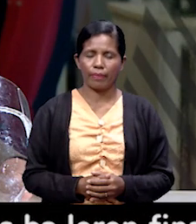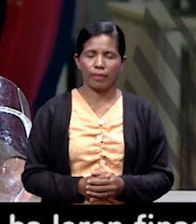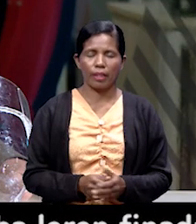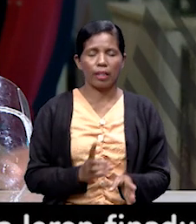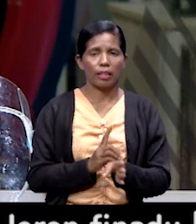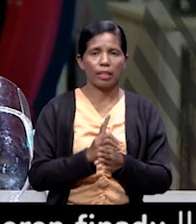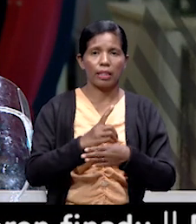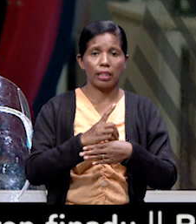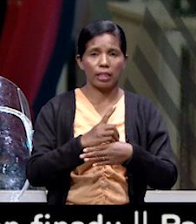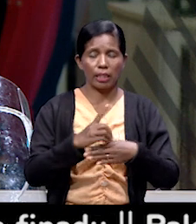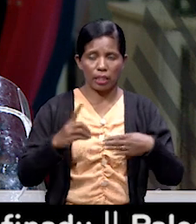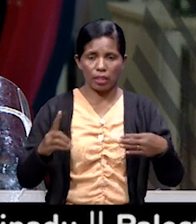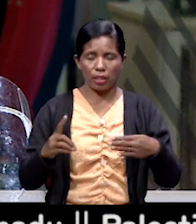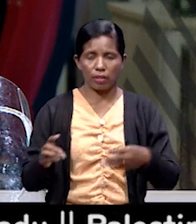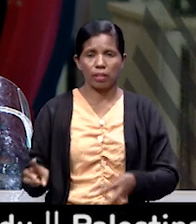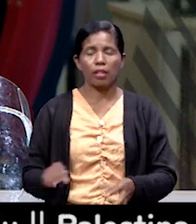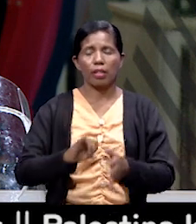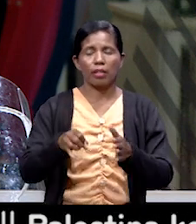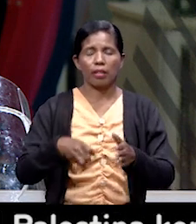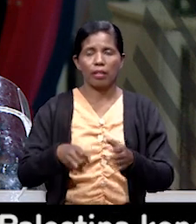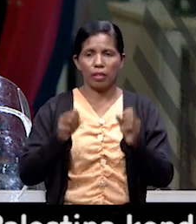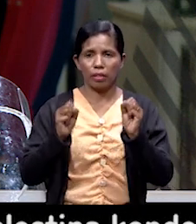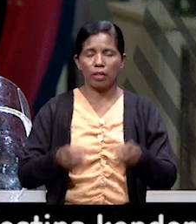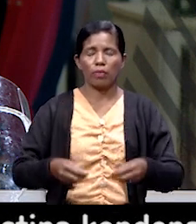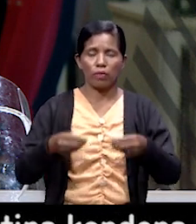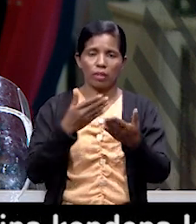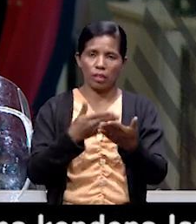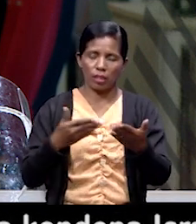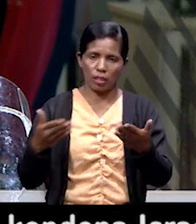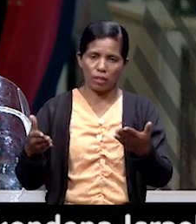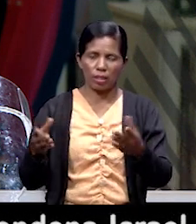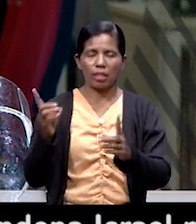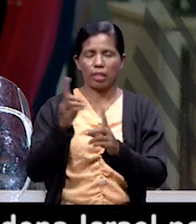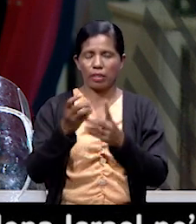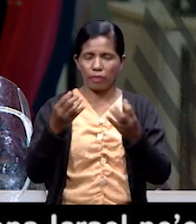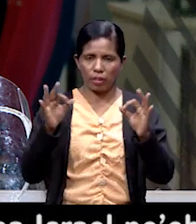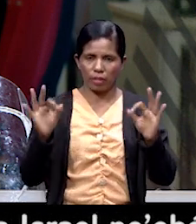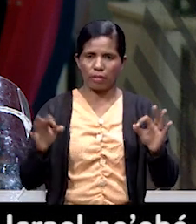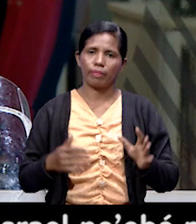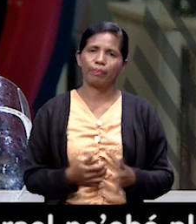Direção-Geral gestão patrimônio Estado, sem leilão, viatura Cira Nebel e Ona Prazo, utilização.